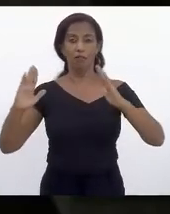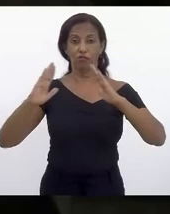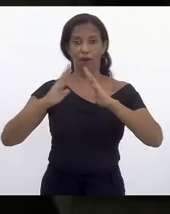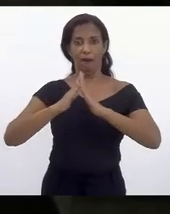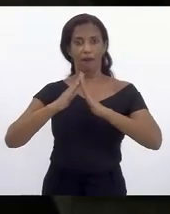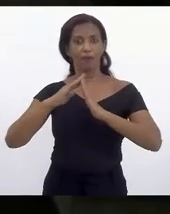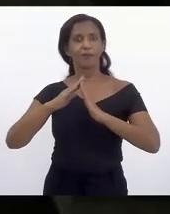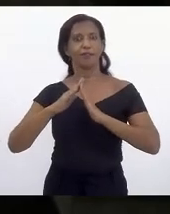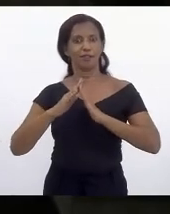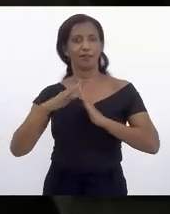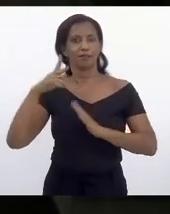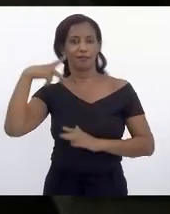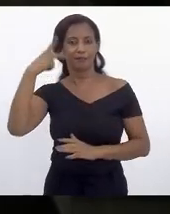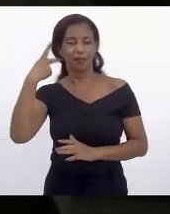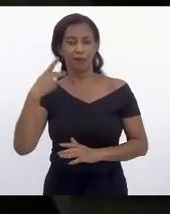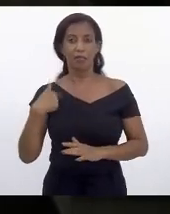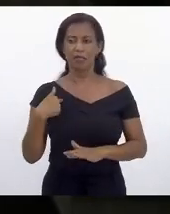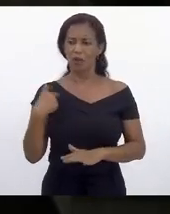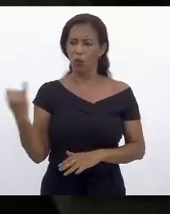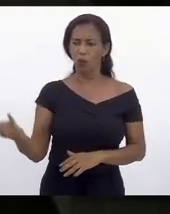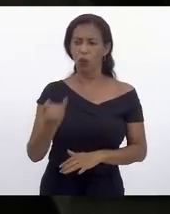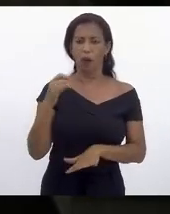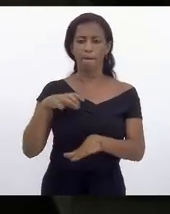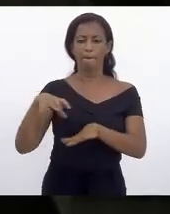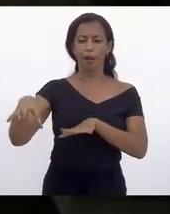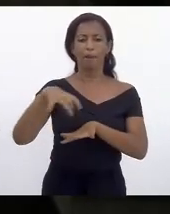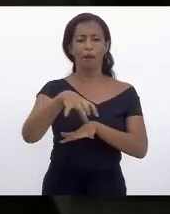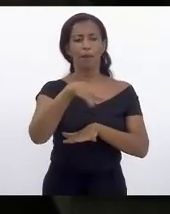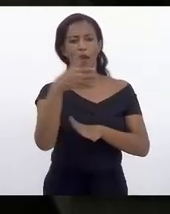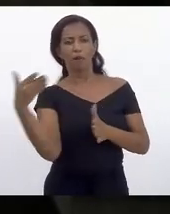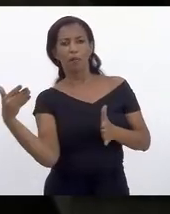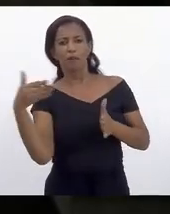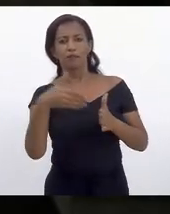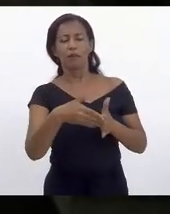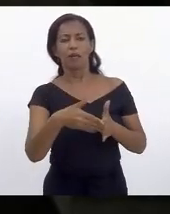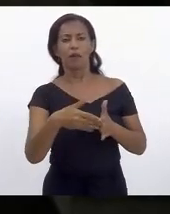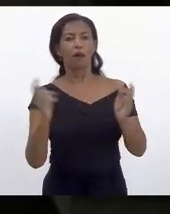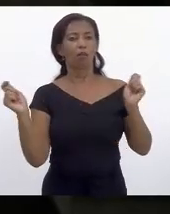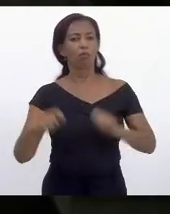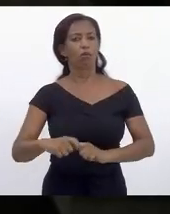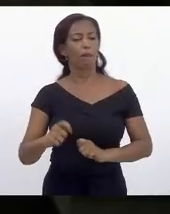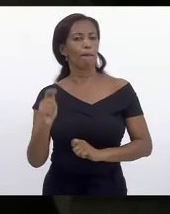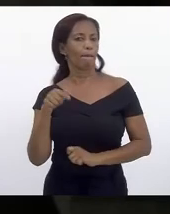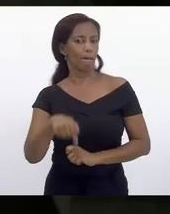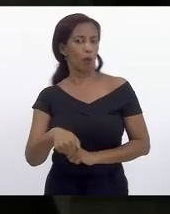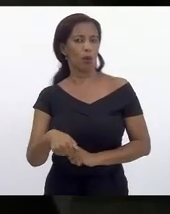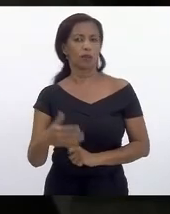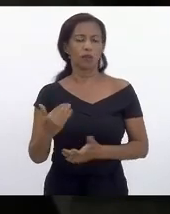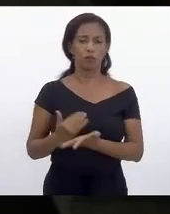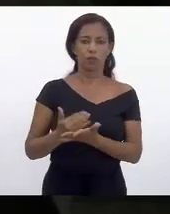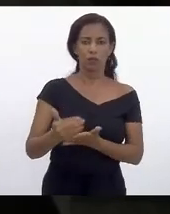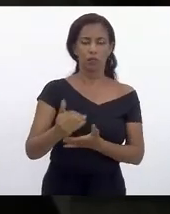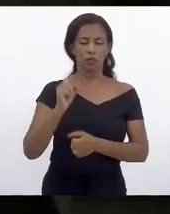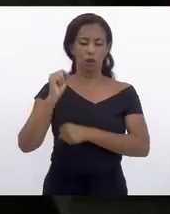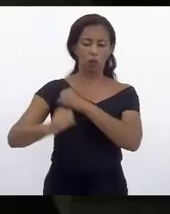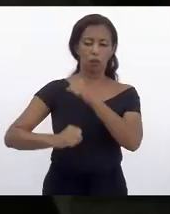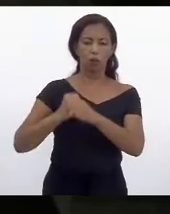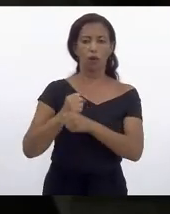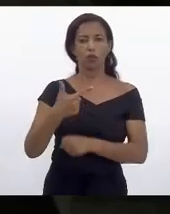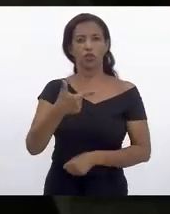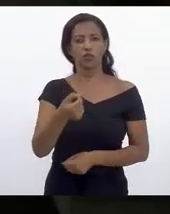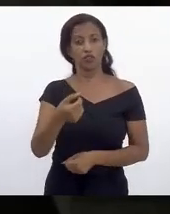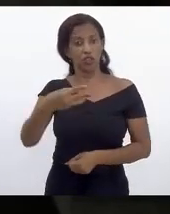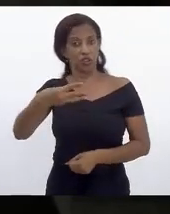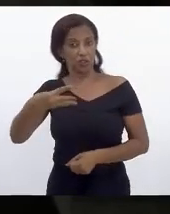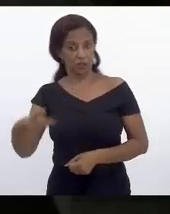parlamentares, enfim, são aspectos que eu considero dos mais centrais para que a gente possa, na quadra que se inicia a partir do ano de 2023, no